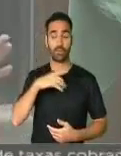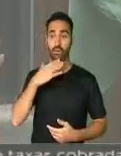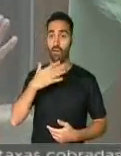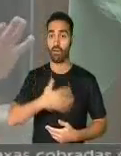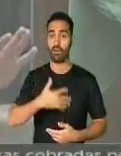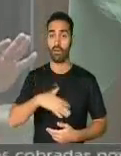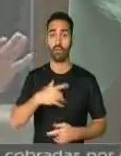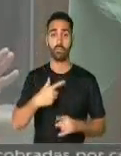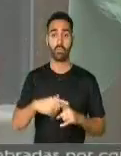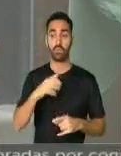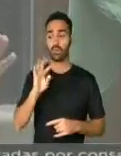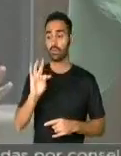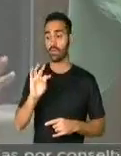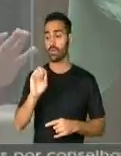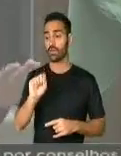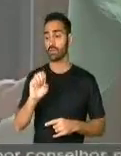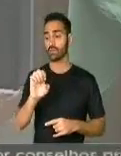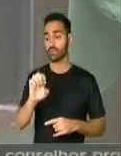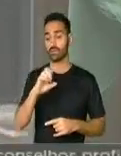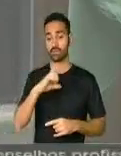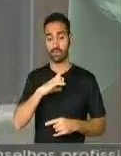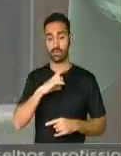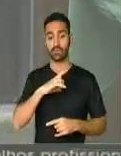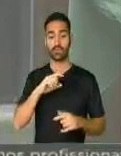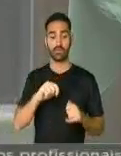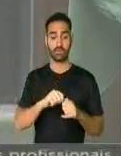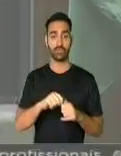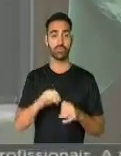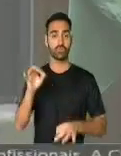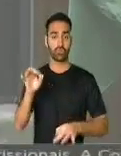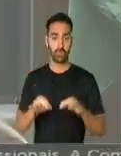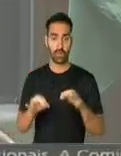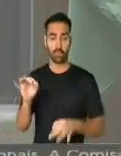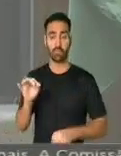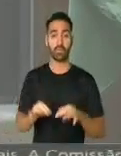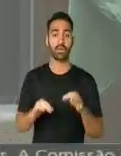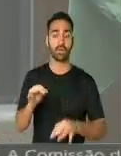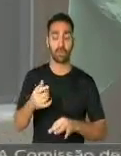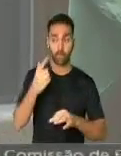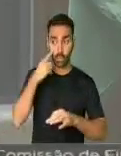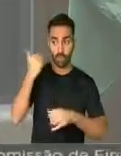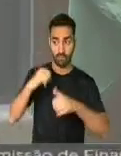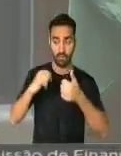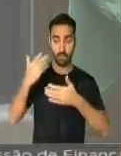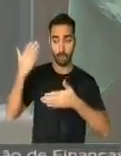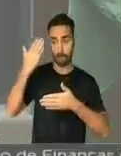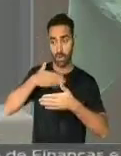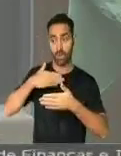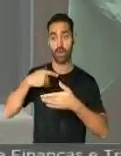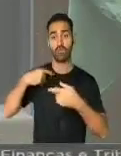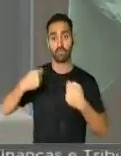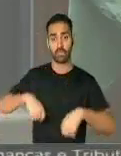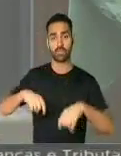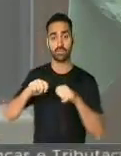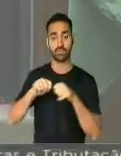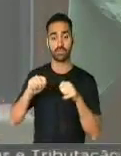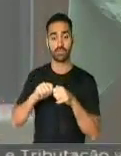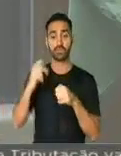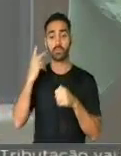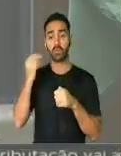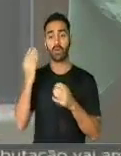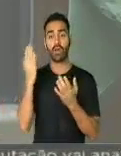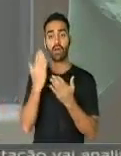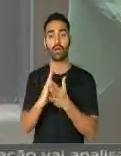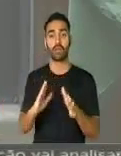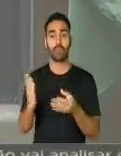TSE vai fazer o seu julgamento jurídico tem que fazer Deputado Afonso tem que fazer para poder acabar um